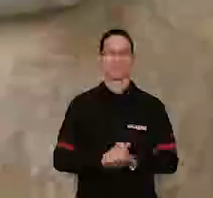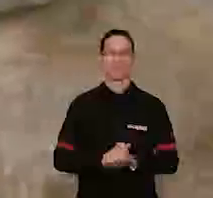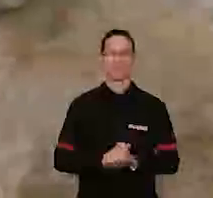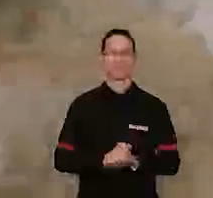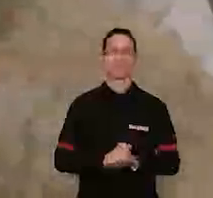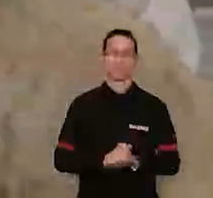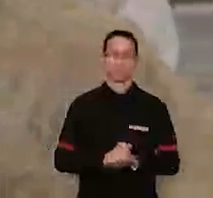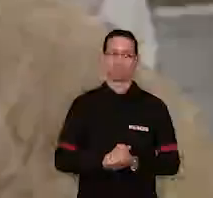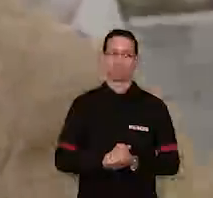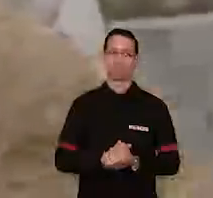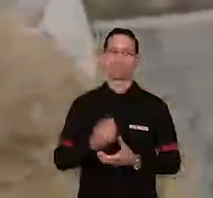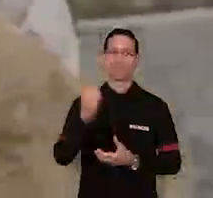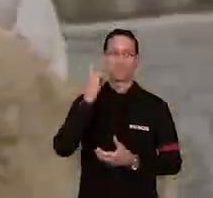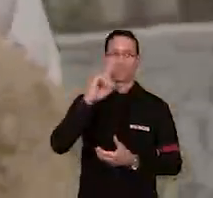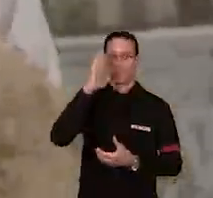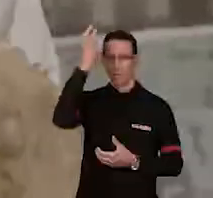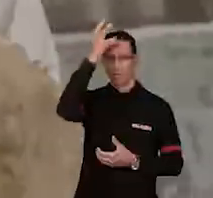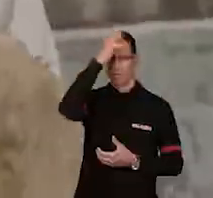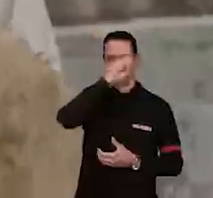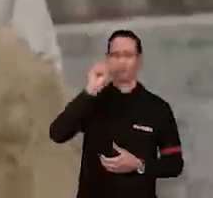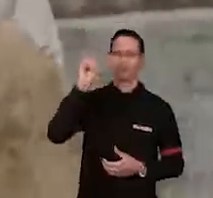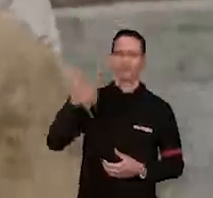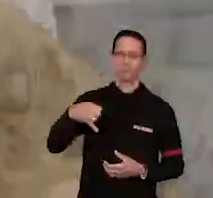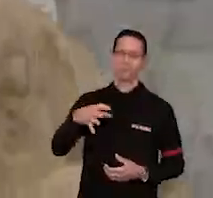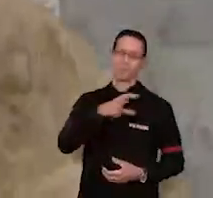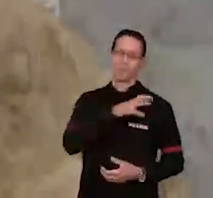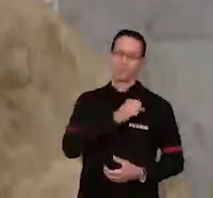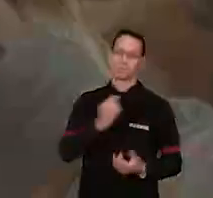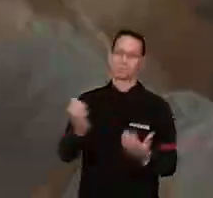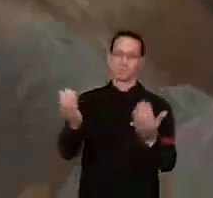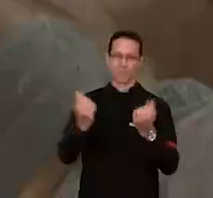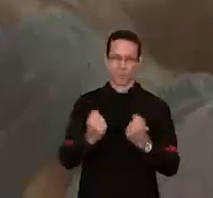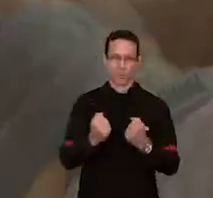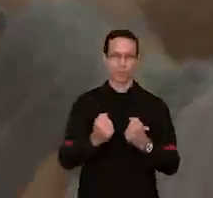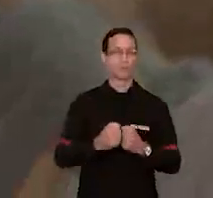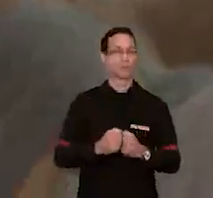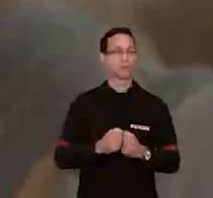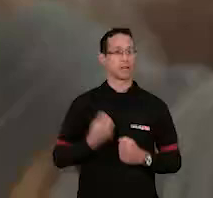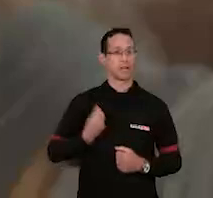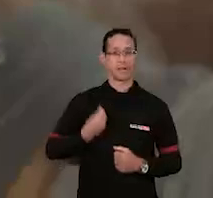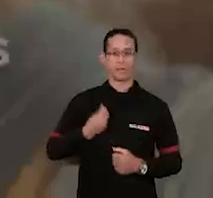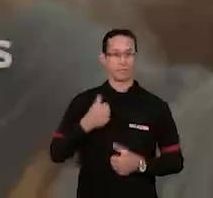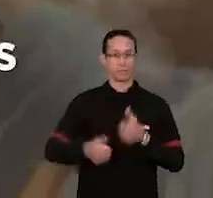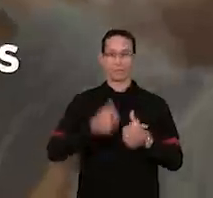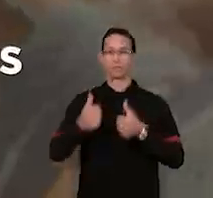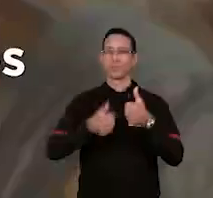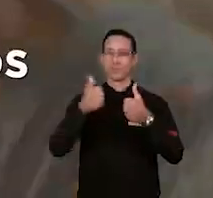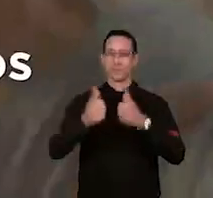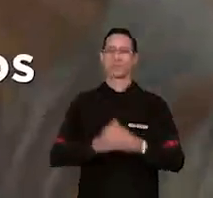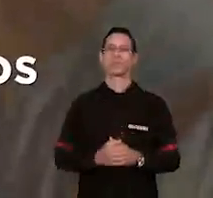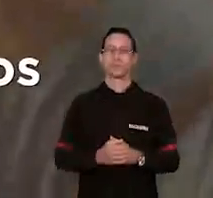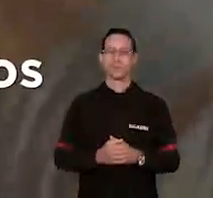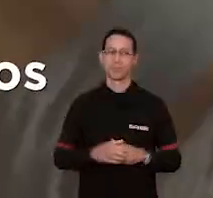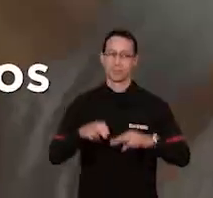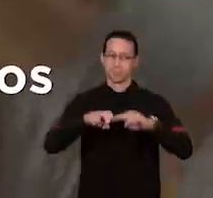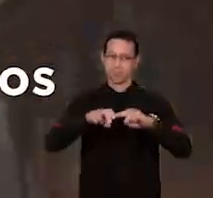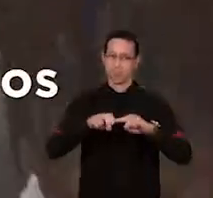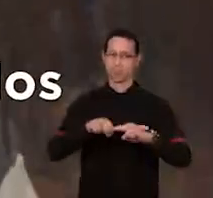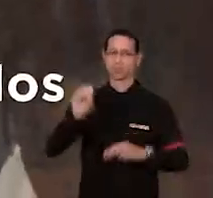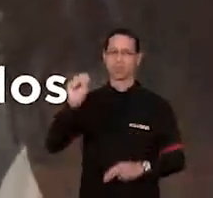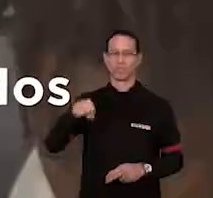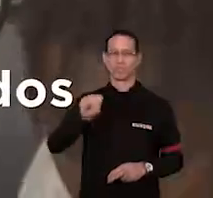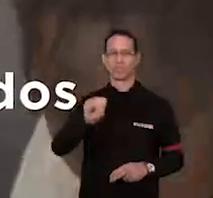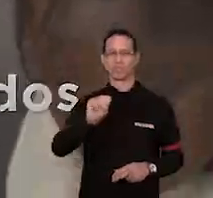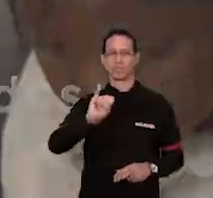Um dia, eu aprendi a dizer sim pro amor. E minha vida só ficou melhor. Por isso eu digo sim pra